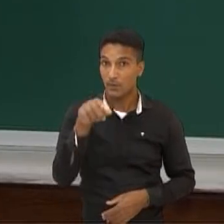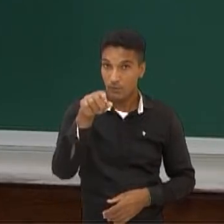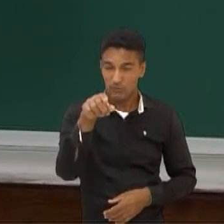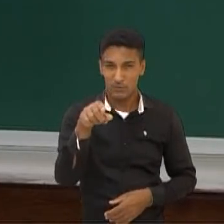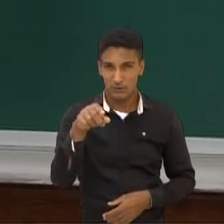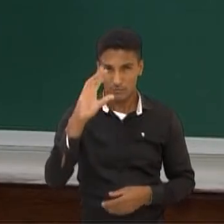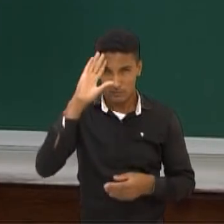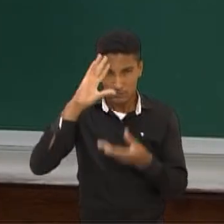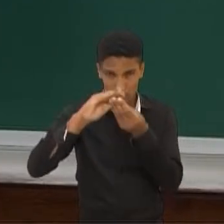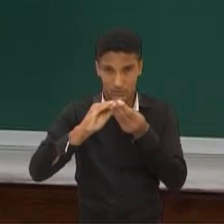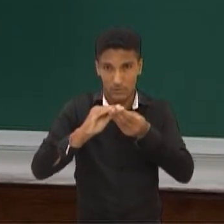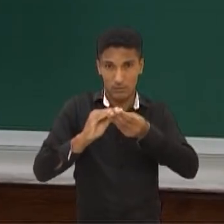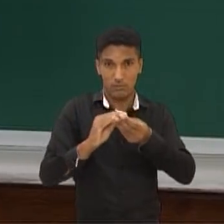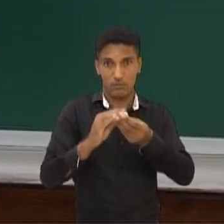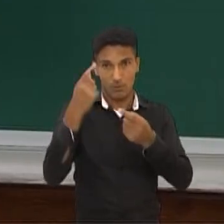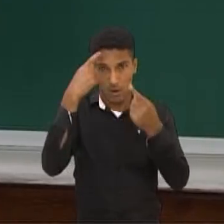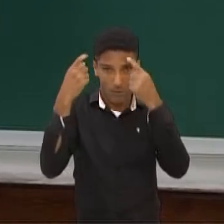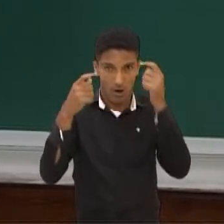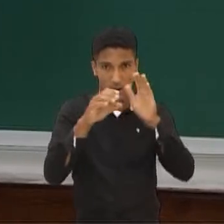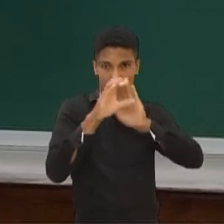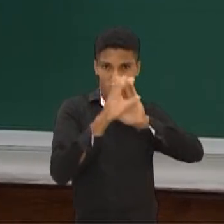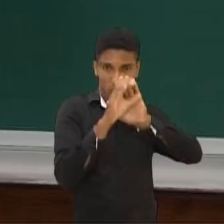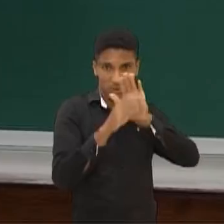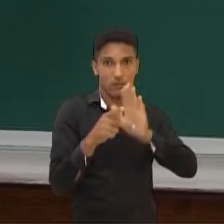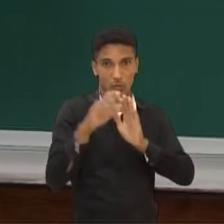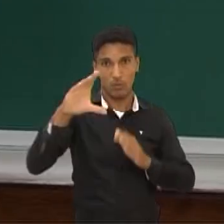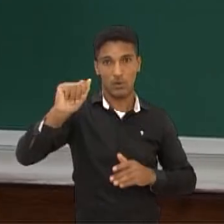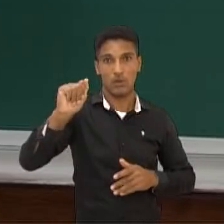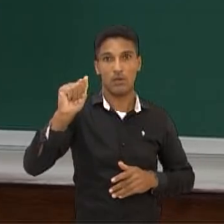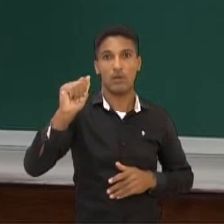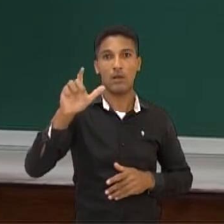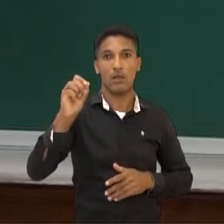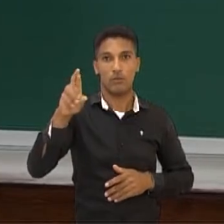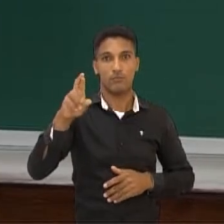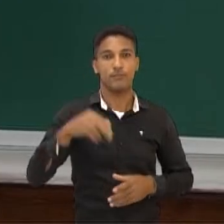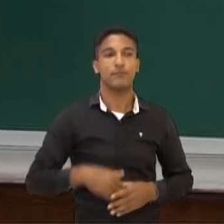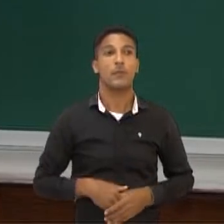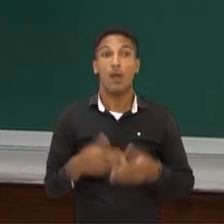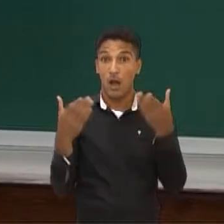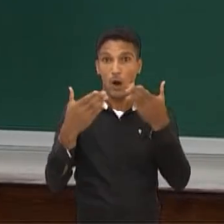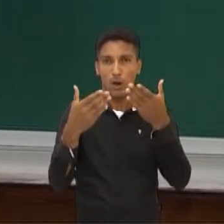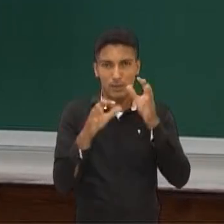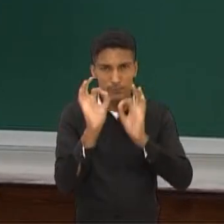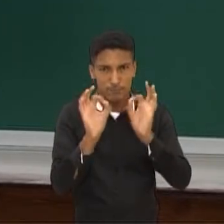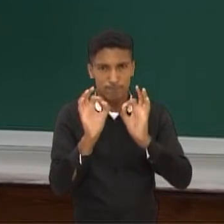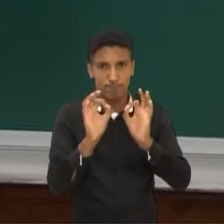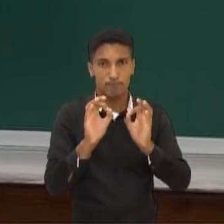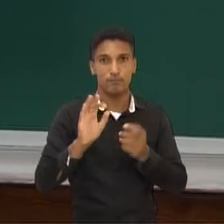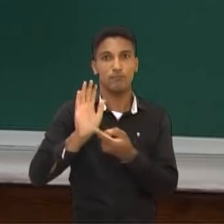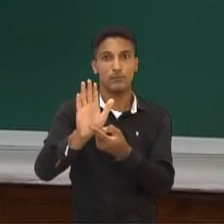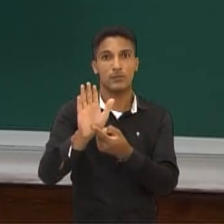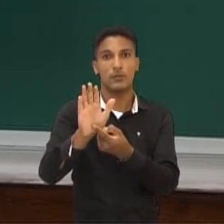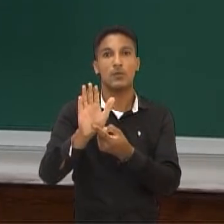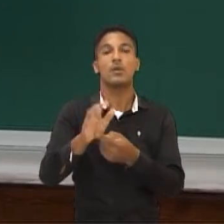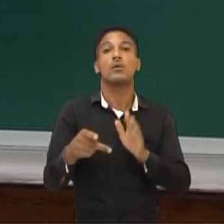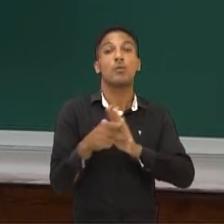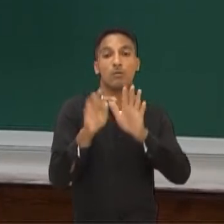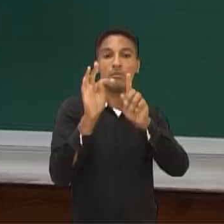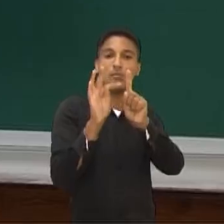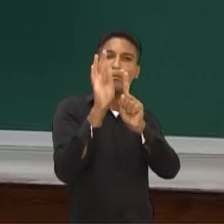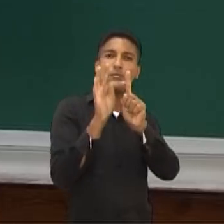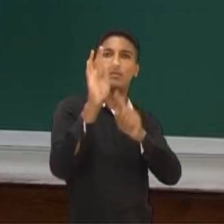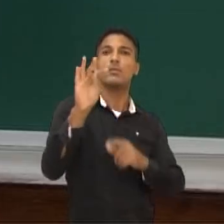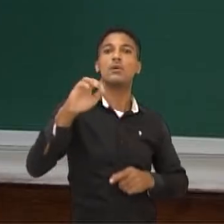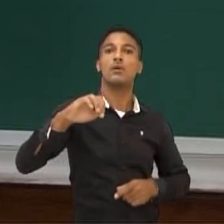pegou essa ideia, que é uma ideia de calor, agora vamos preparar você para falar um pouquinho da temperatura.